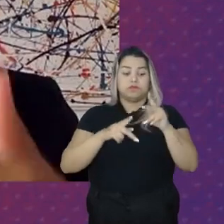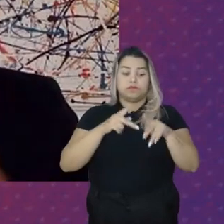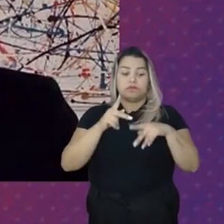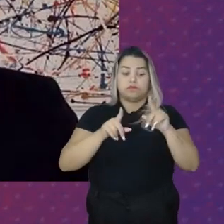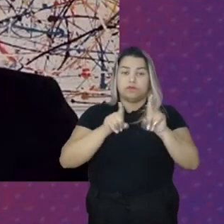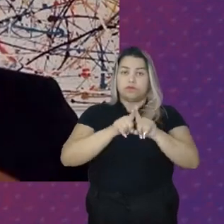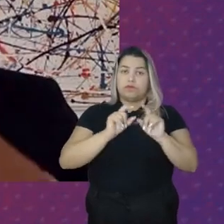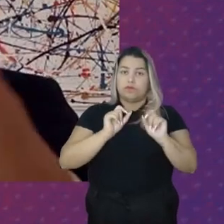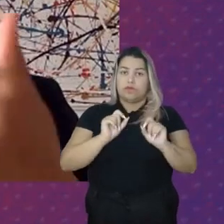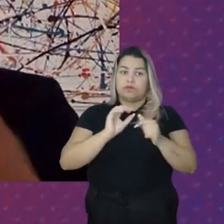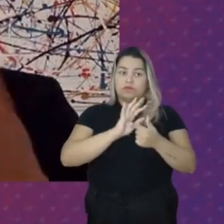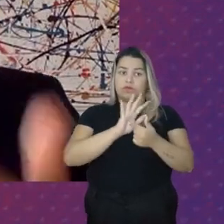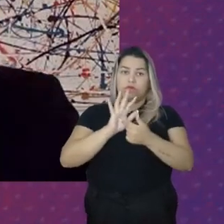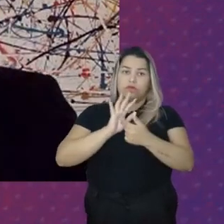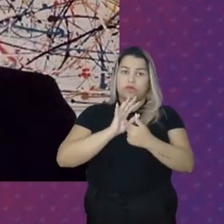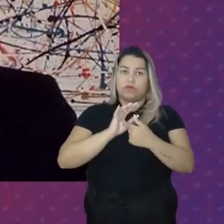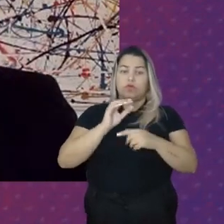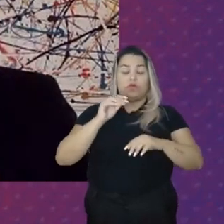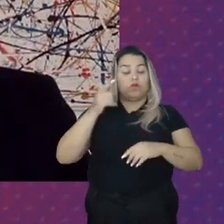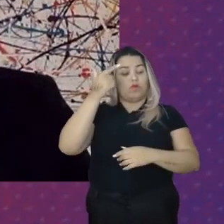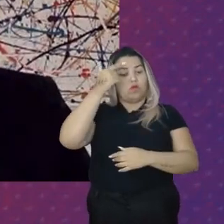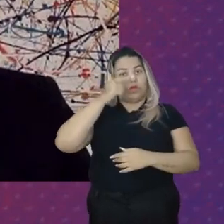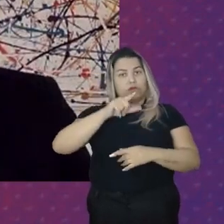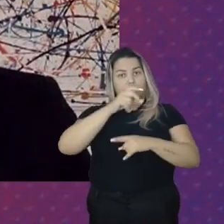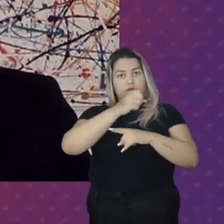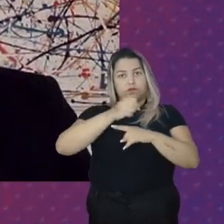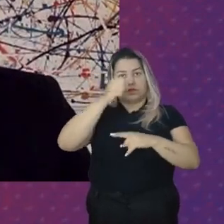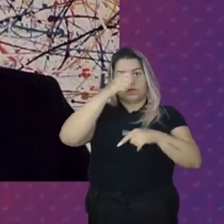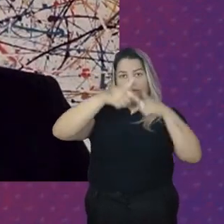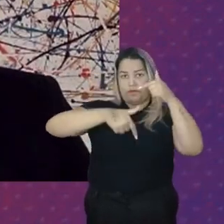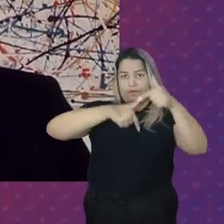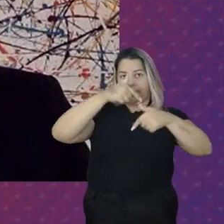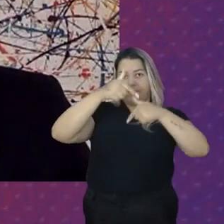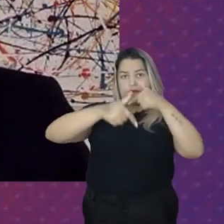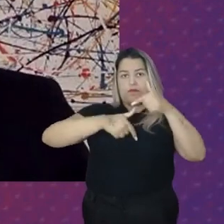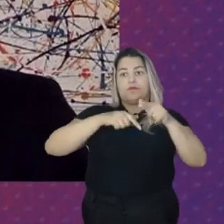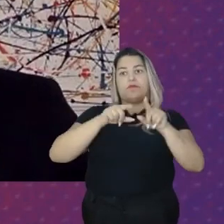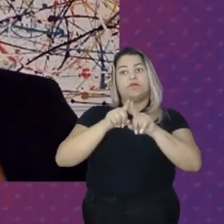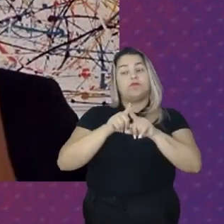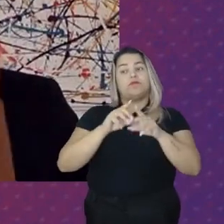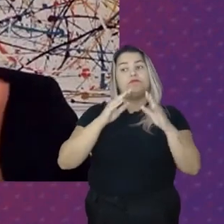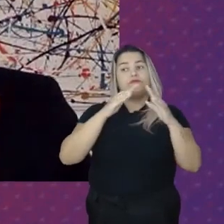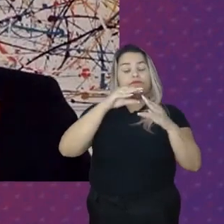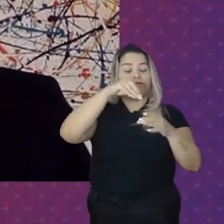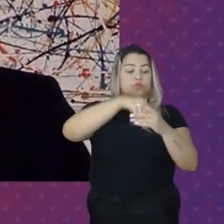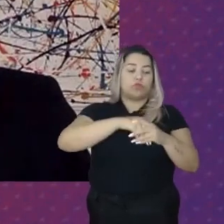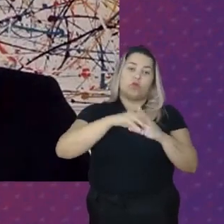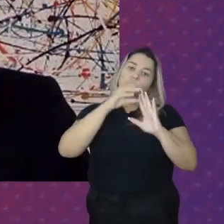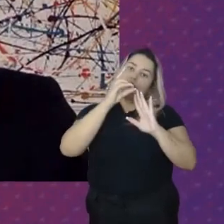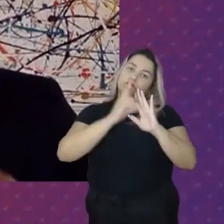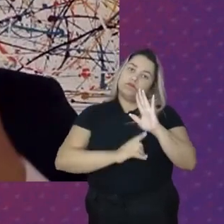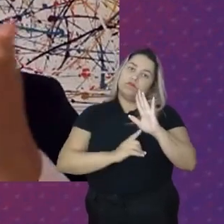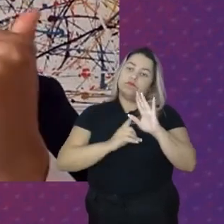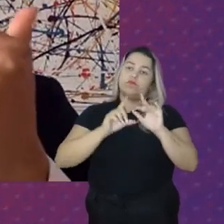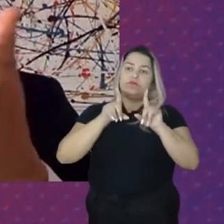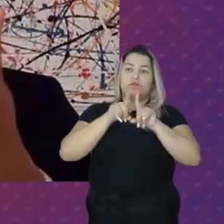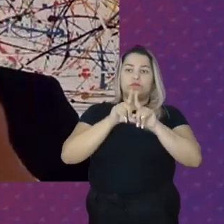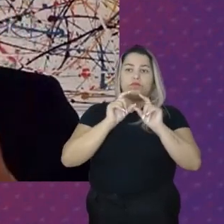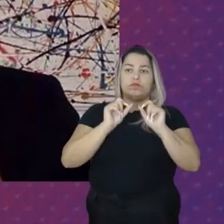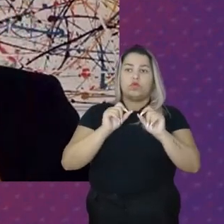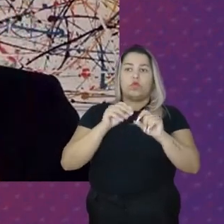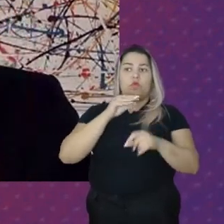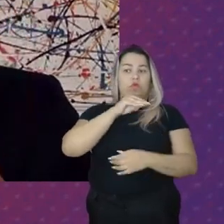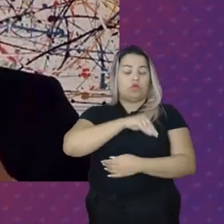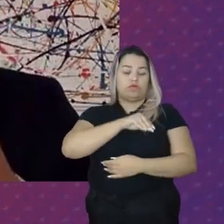que trouxe conquistas importantes para as trabalhadoras domésticas, como o direito à sindicalização, o